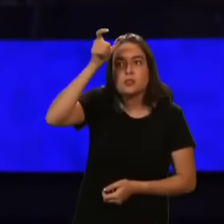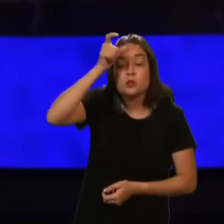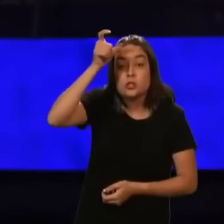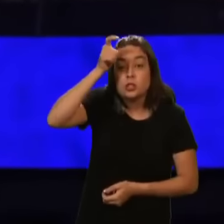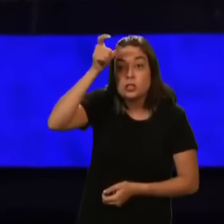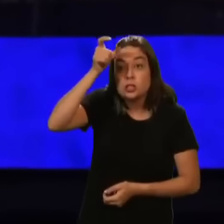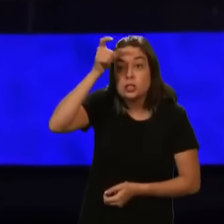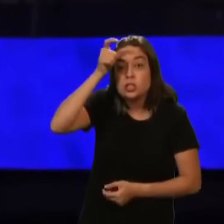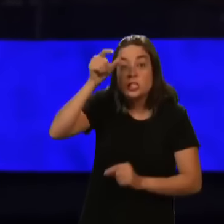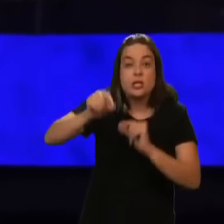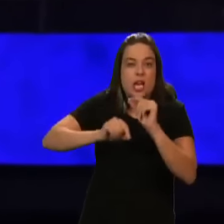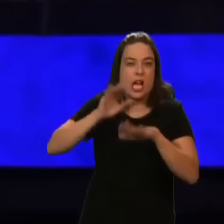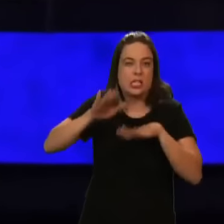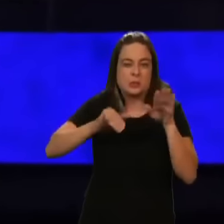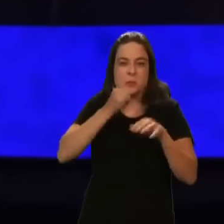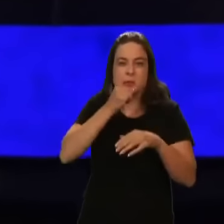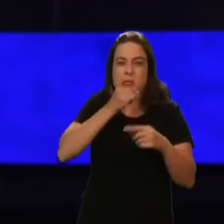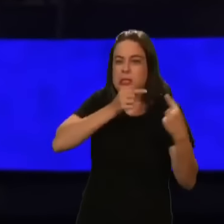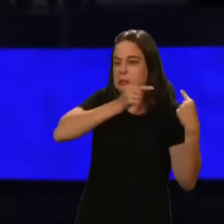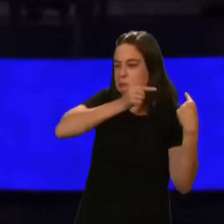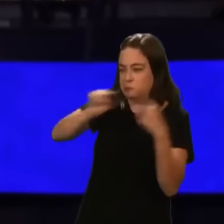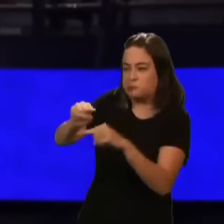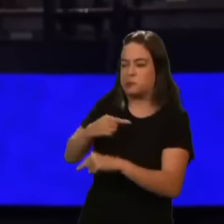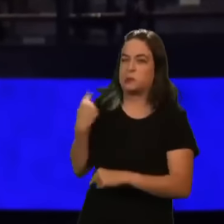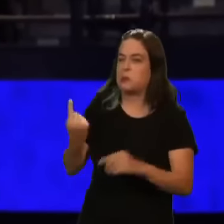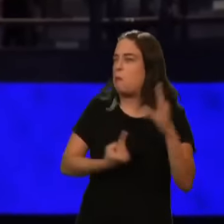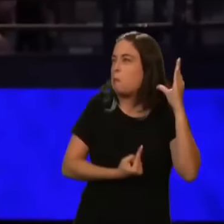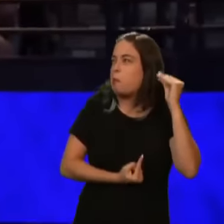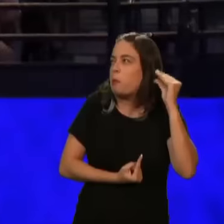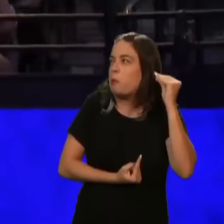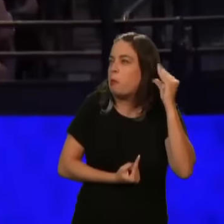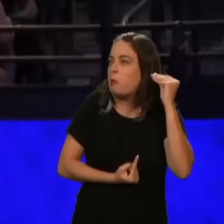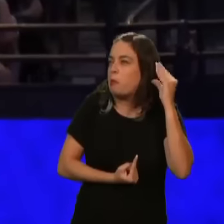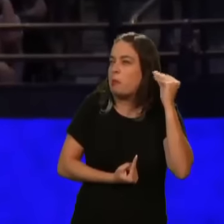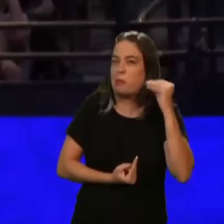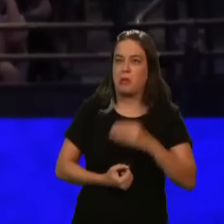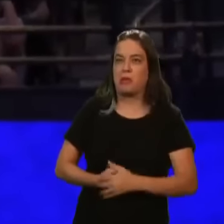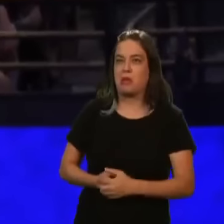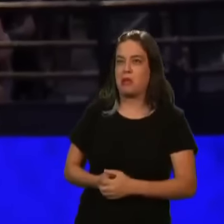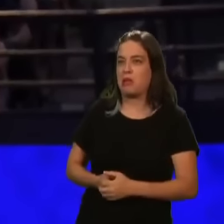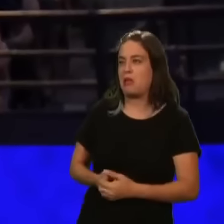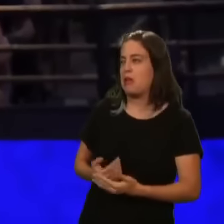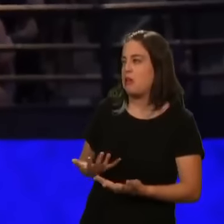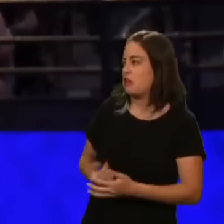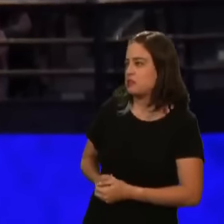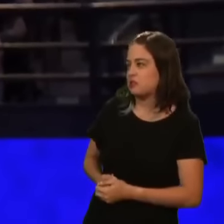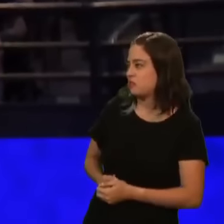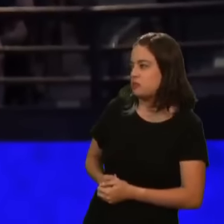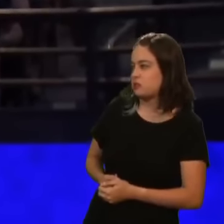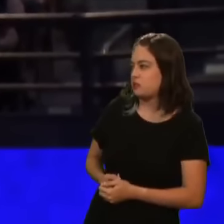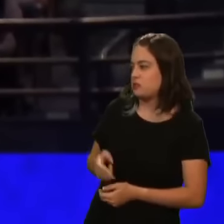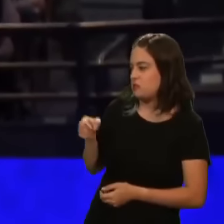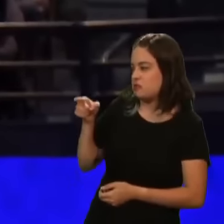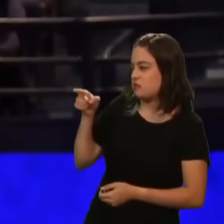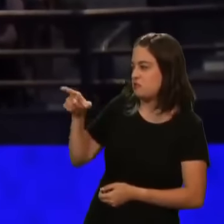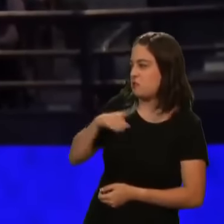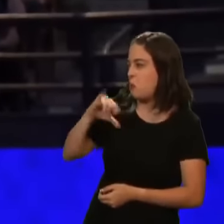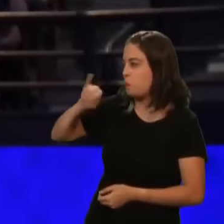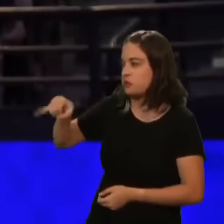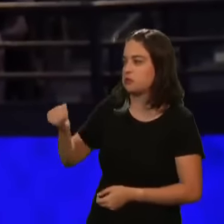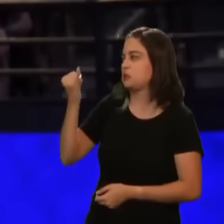infeliz que coloca a gente numa condição ruim e fala no ouvido da gente assim: e você ainda está pegando o boi, hein? Pegando o